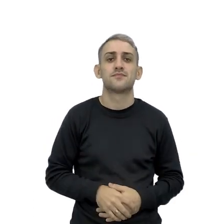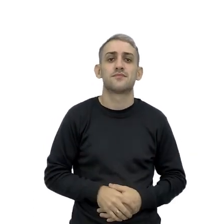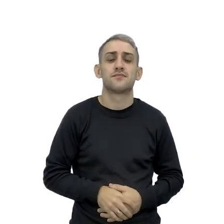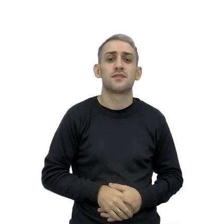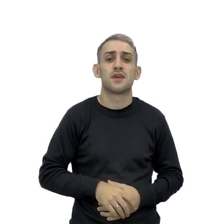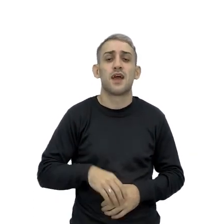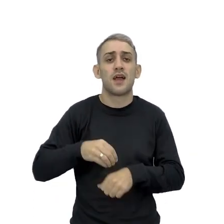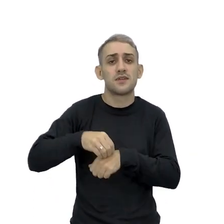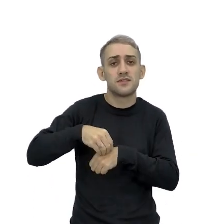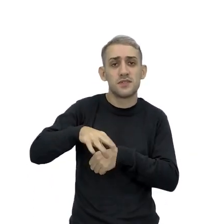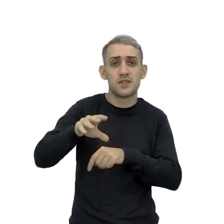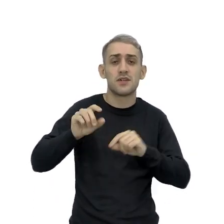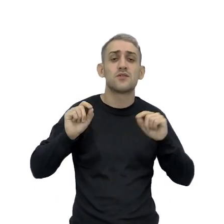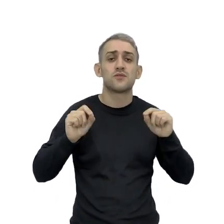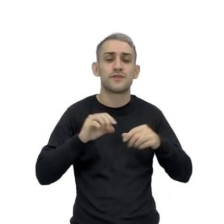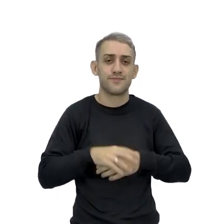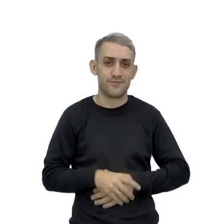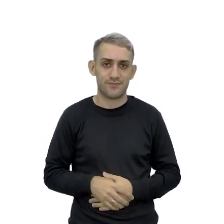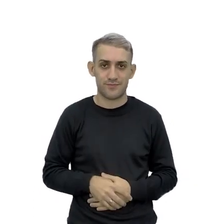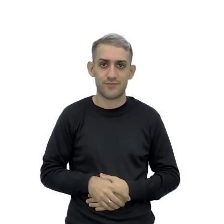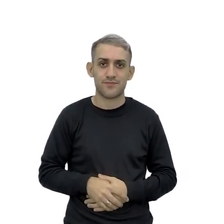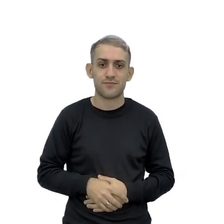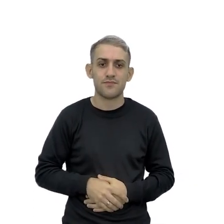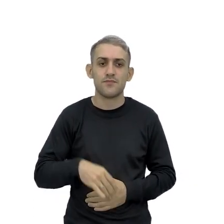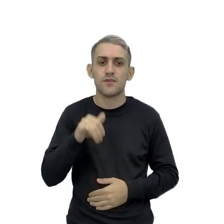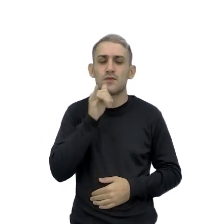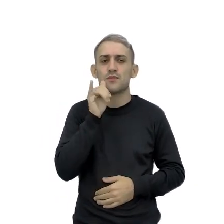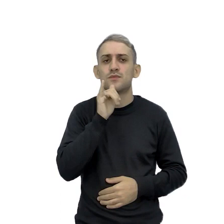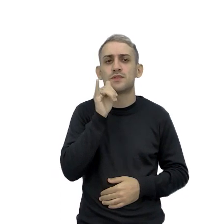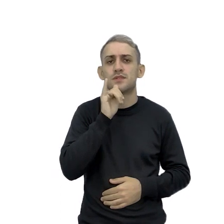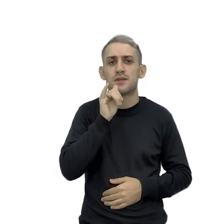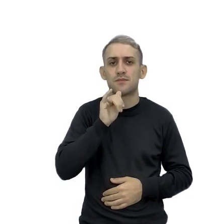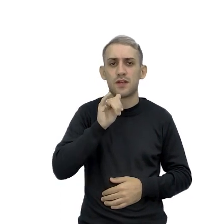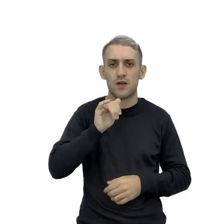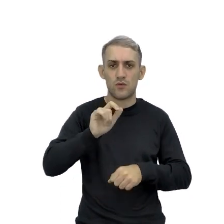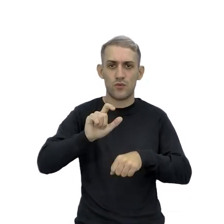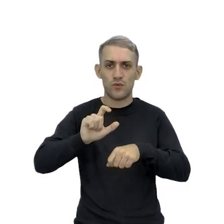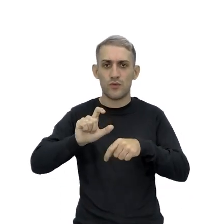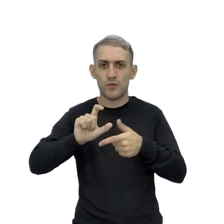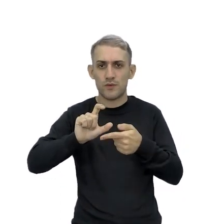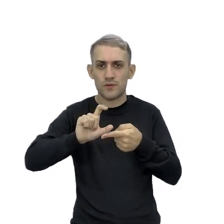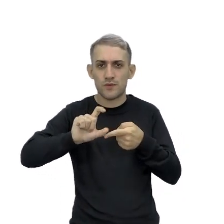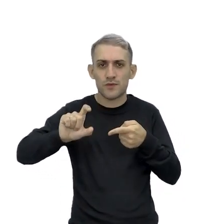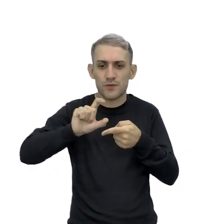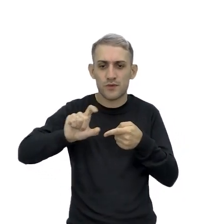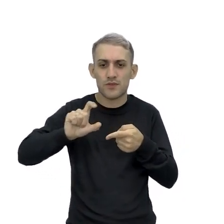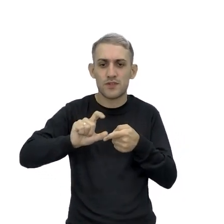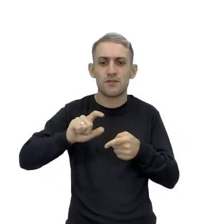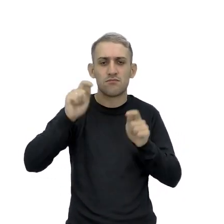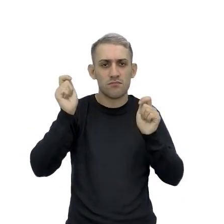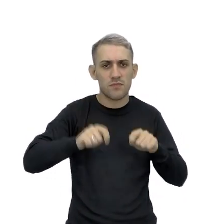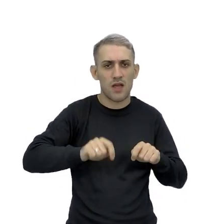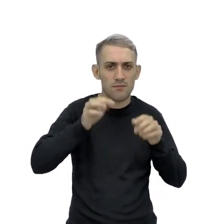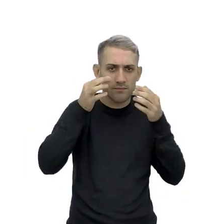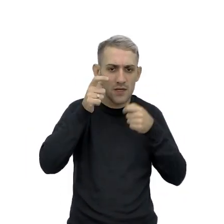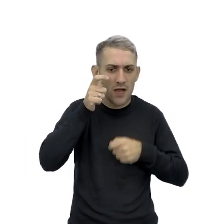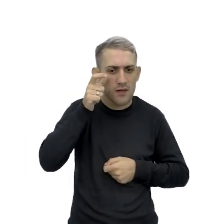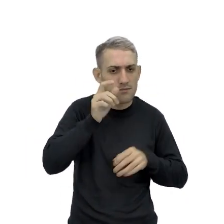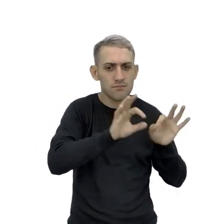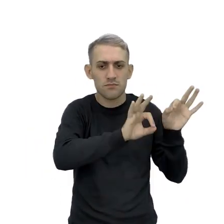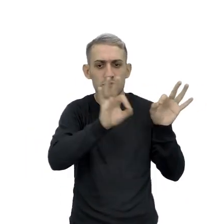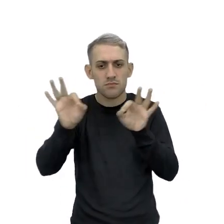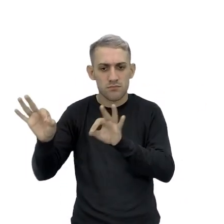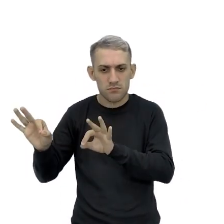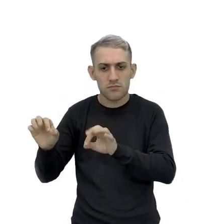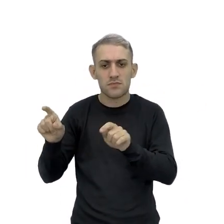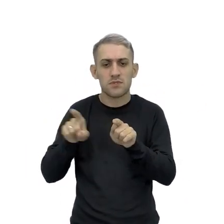Nossa sugestão é que, para as pílulas de conhecimento, você possa assistir a pílula e você, então, revisite